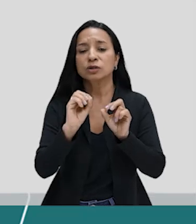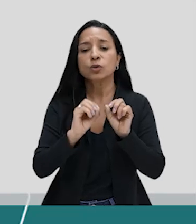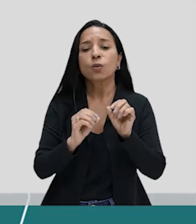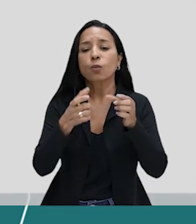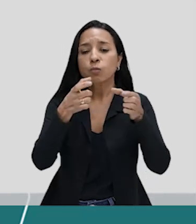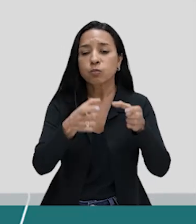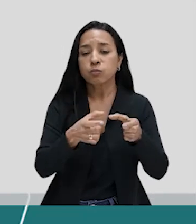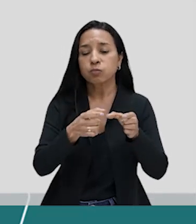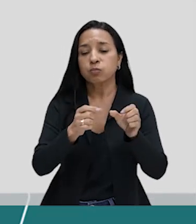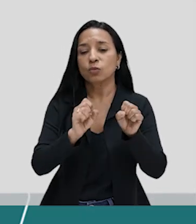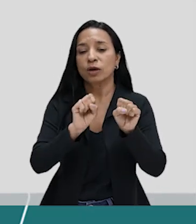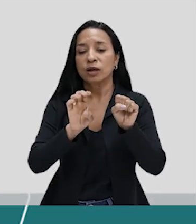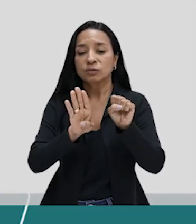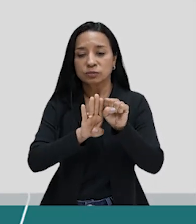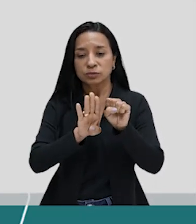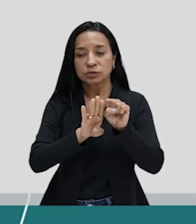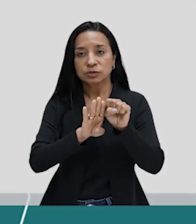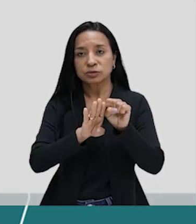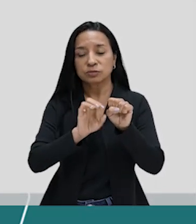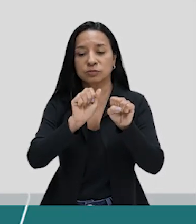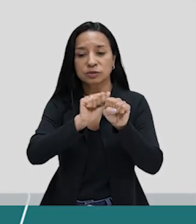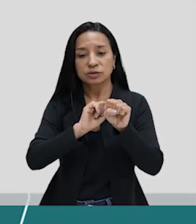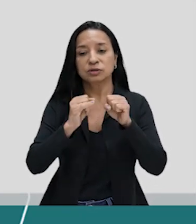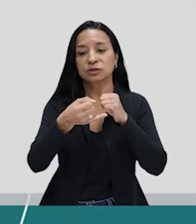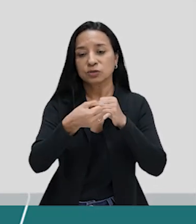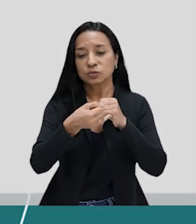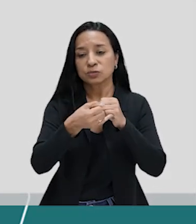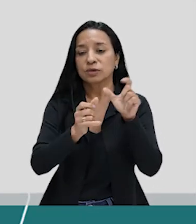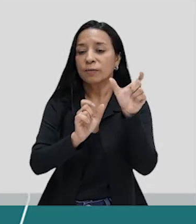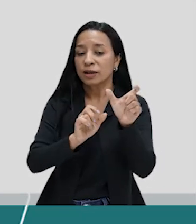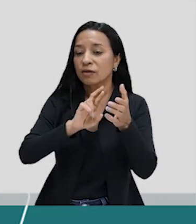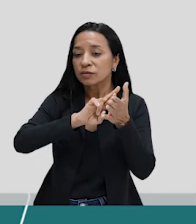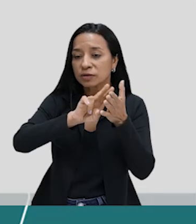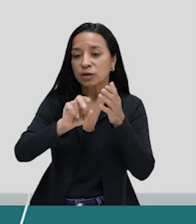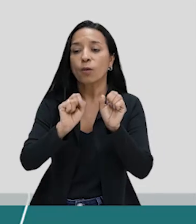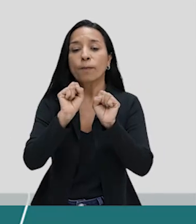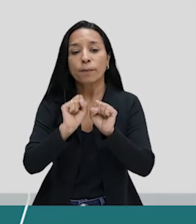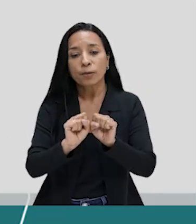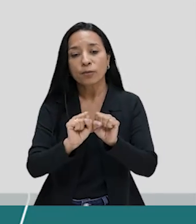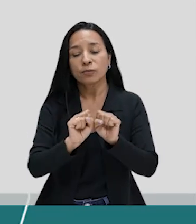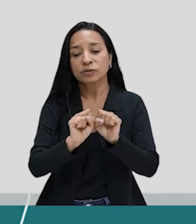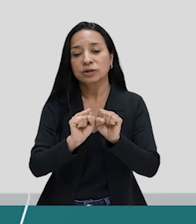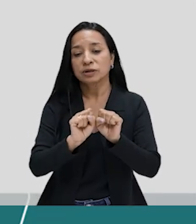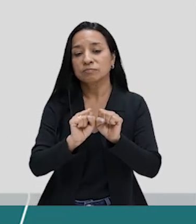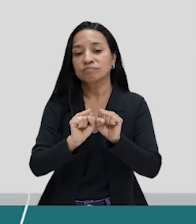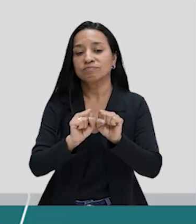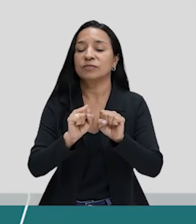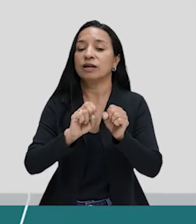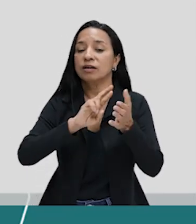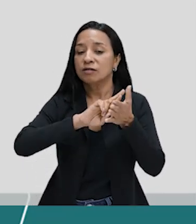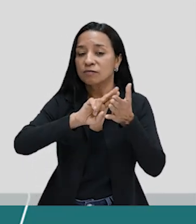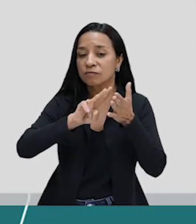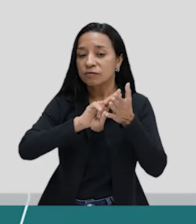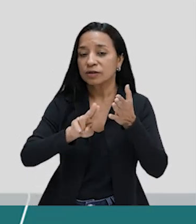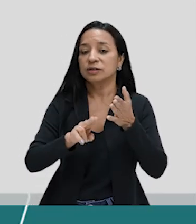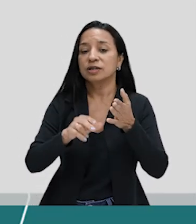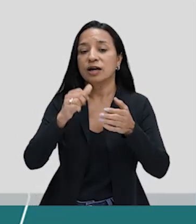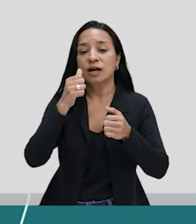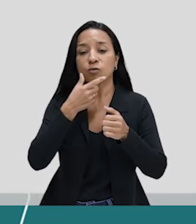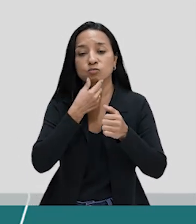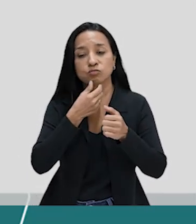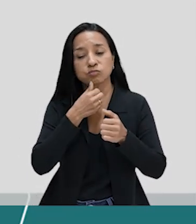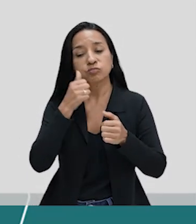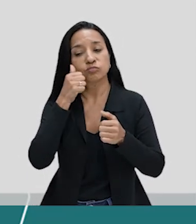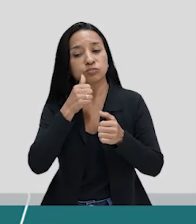substantivo. Os adjetivos são palavras variáveis, ou seja, podem variar em gênero, masculino e